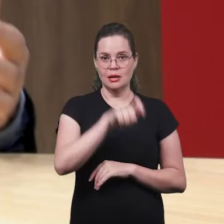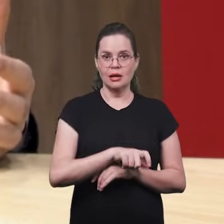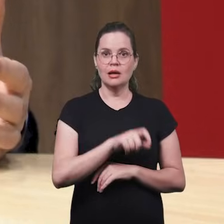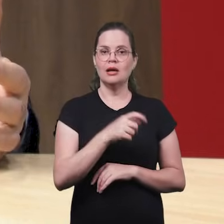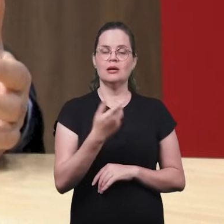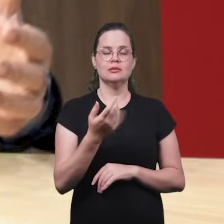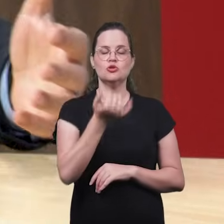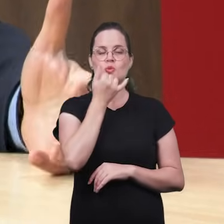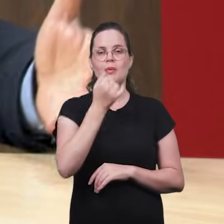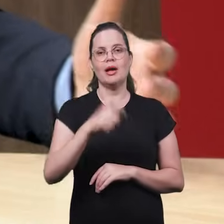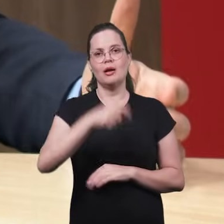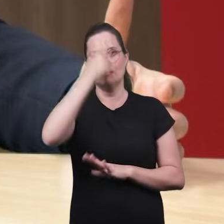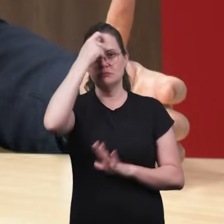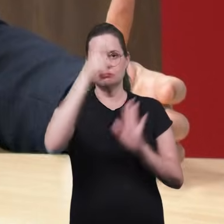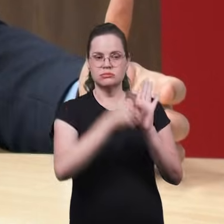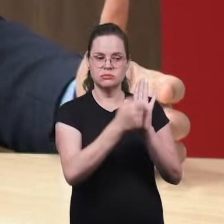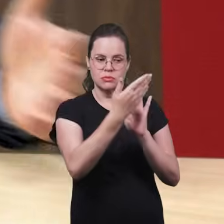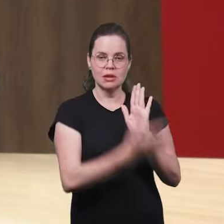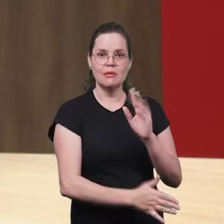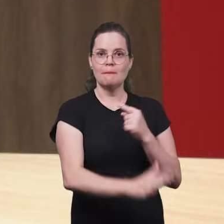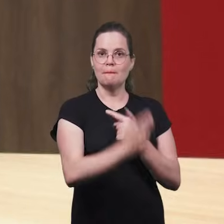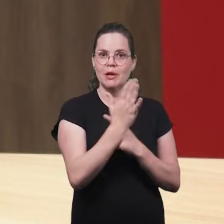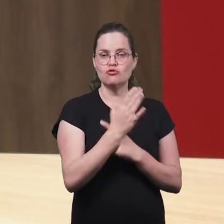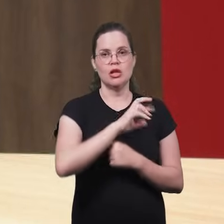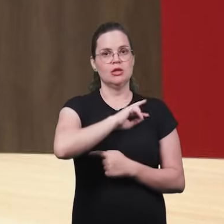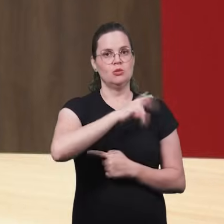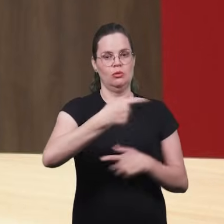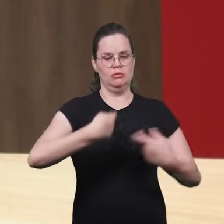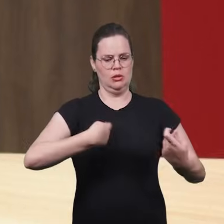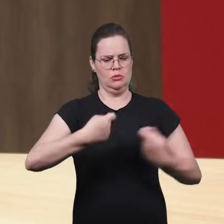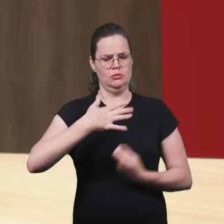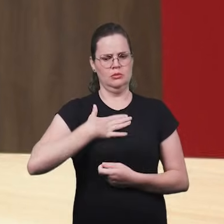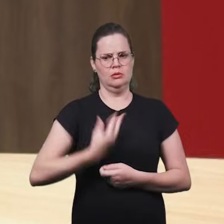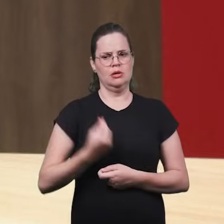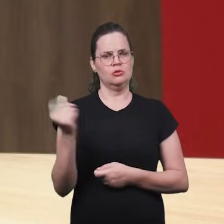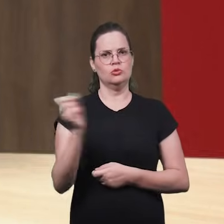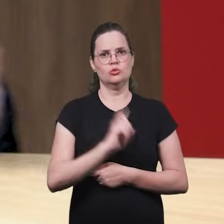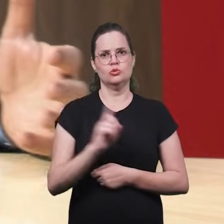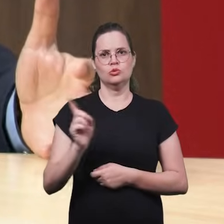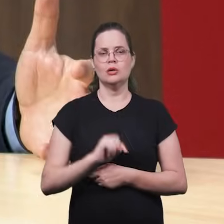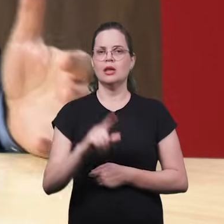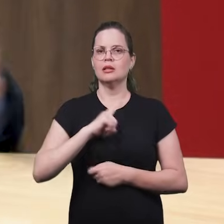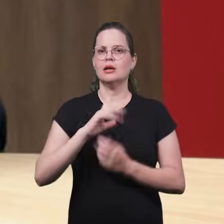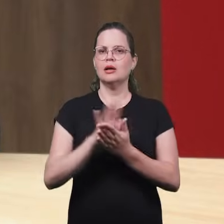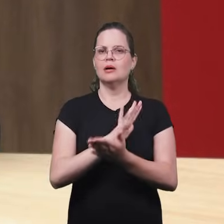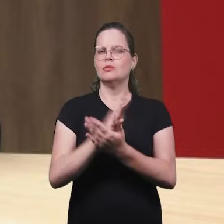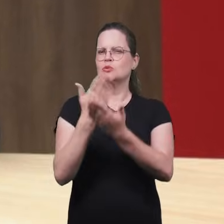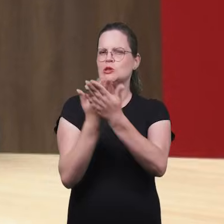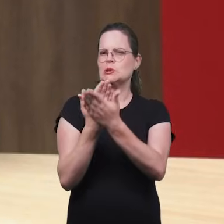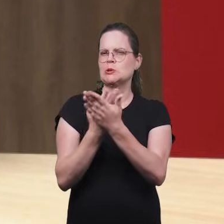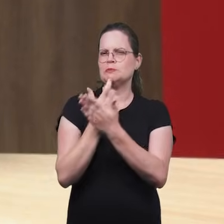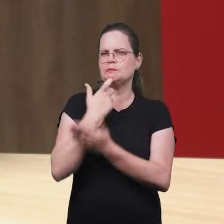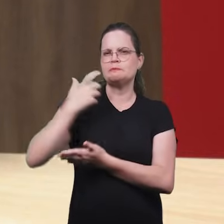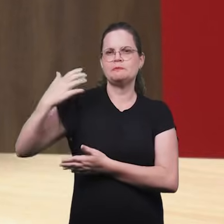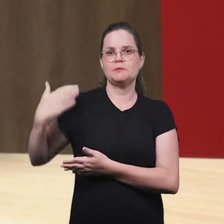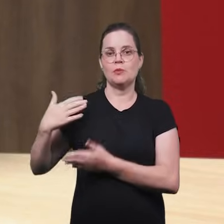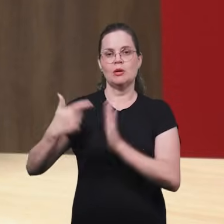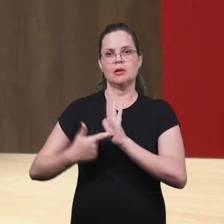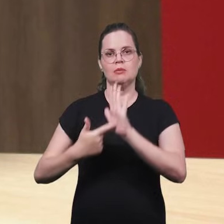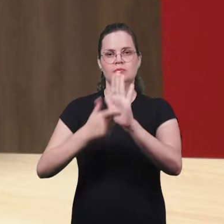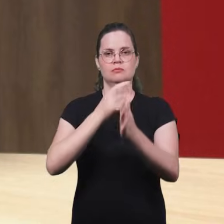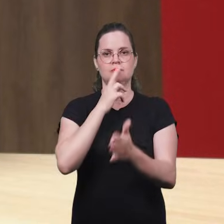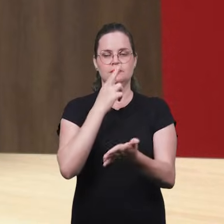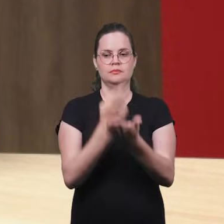te ajudar a fazer as coisas e não para dominar a sua vida. Exato. Há estudos bem recentes que